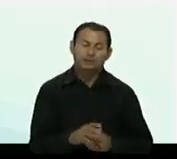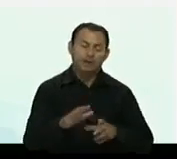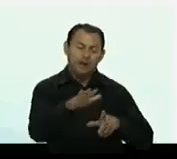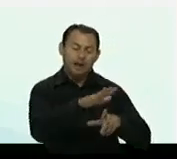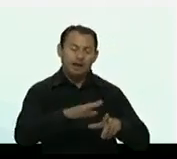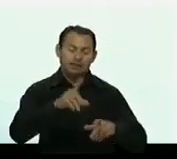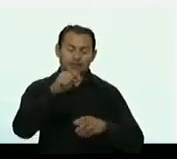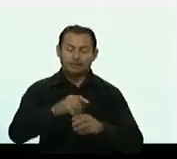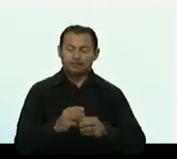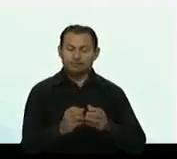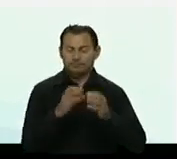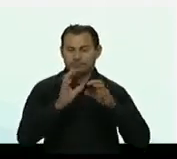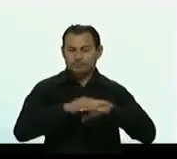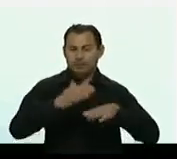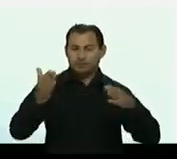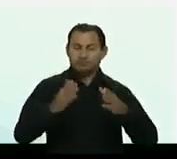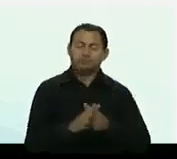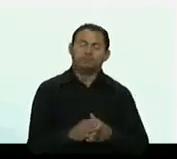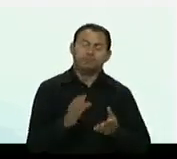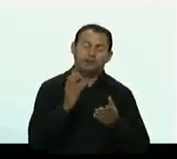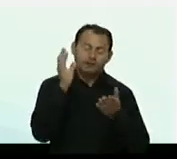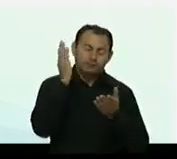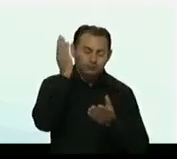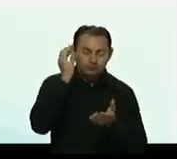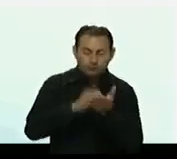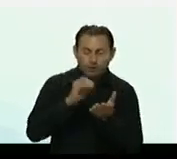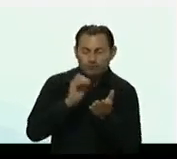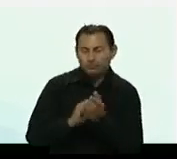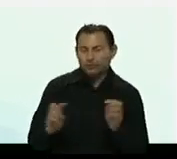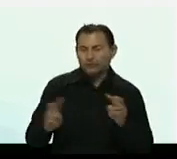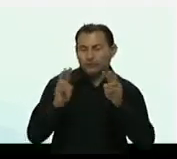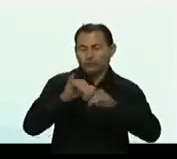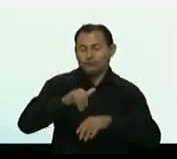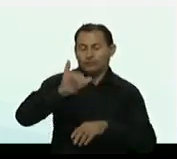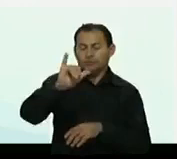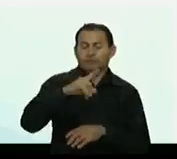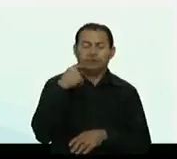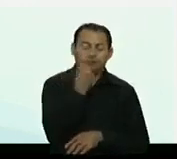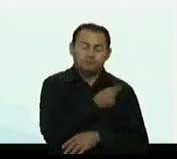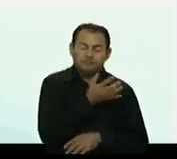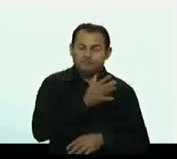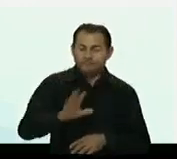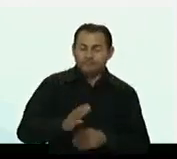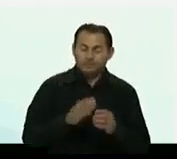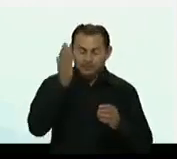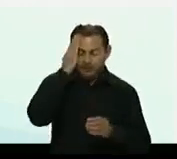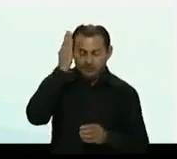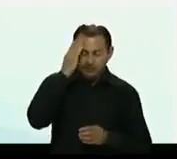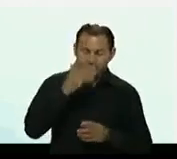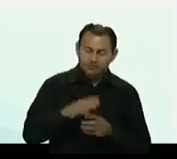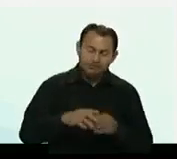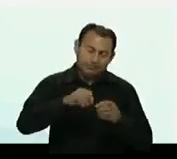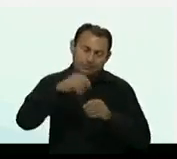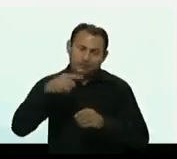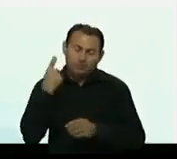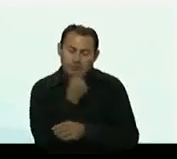área seja máxima. Mas nós temos que determinar também o valor do y. Nós não queremos saber o lado